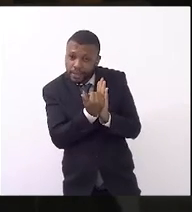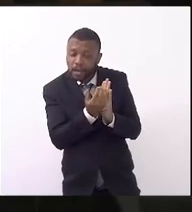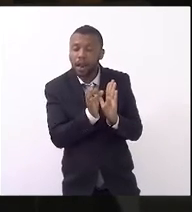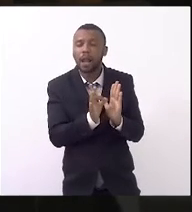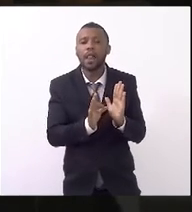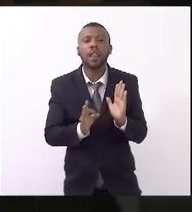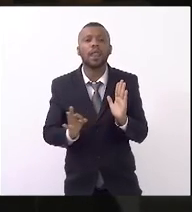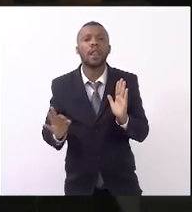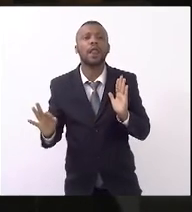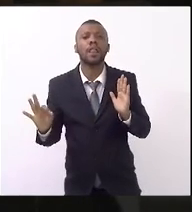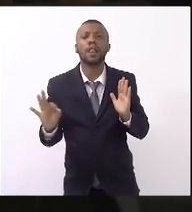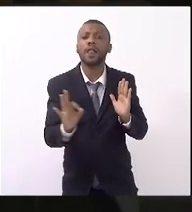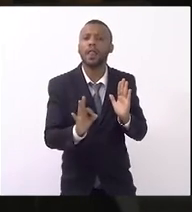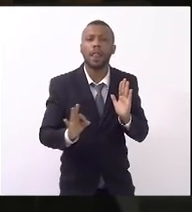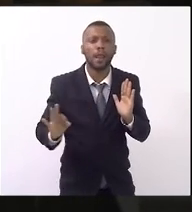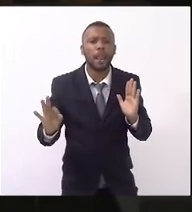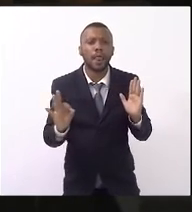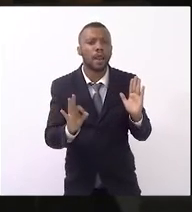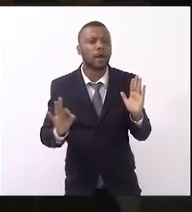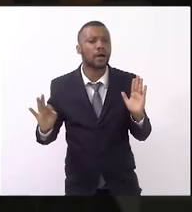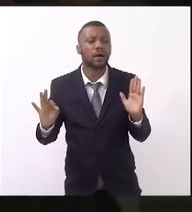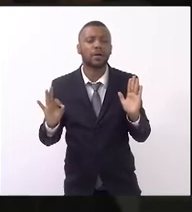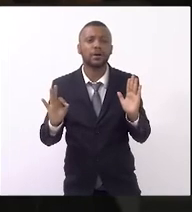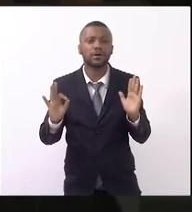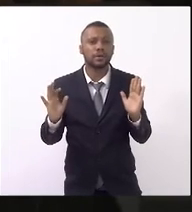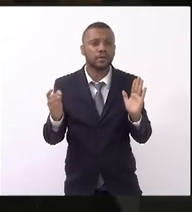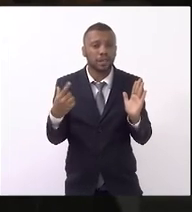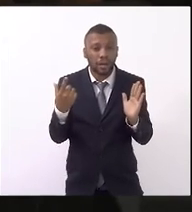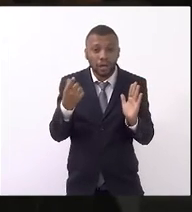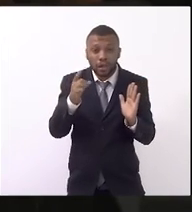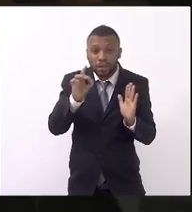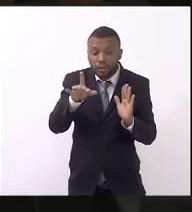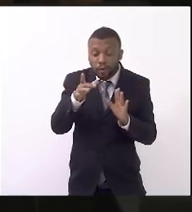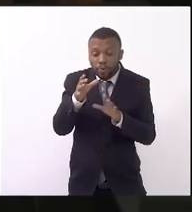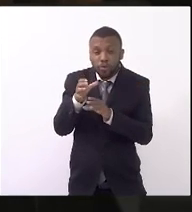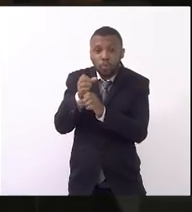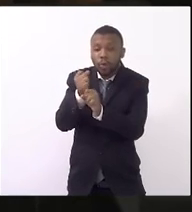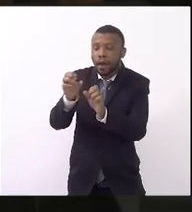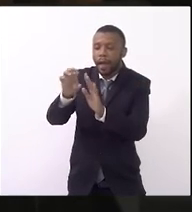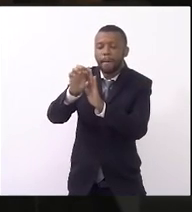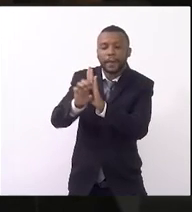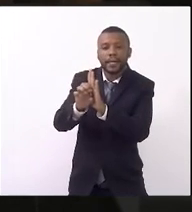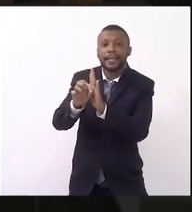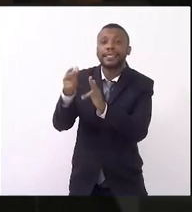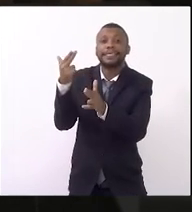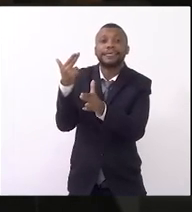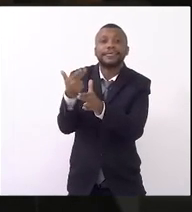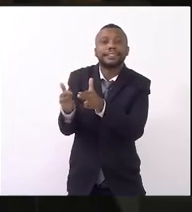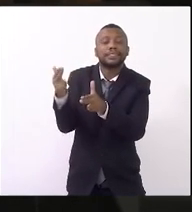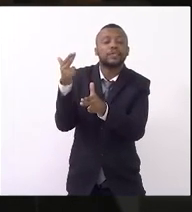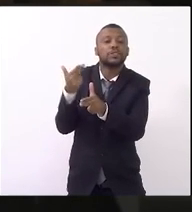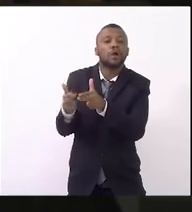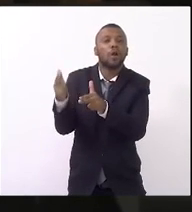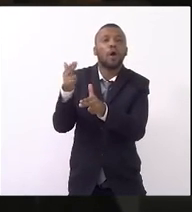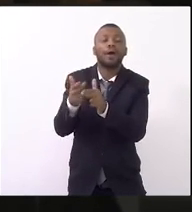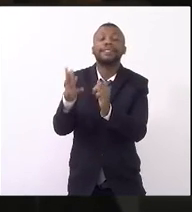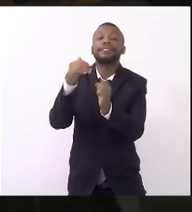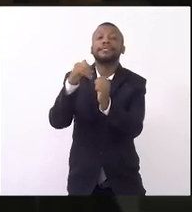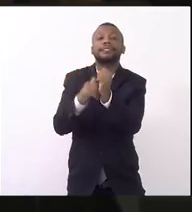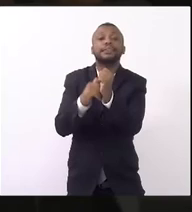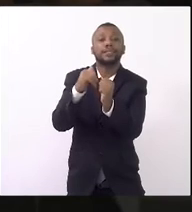Só se foram emendas de orçamento sigilosas também. porque públicas eu não conheço nenhuma.